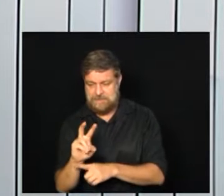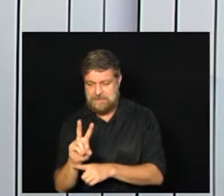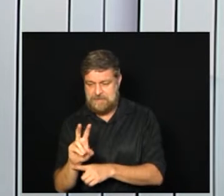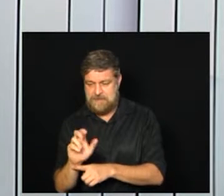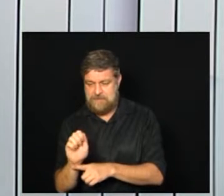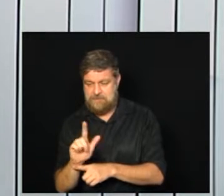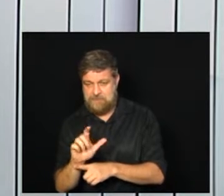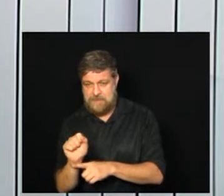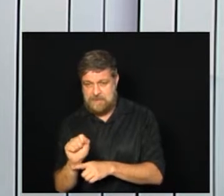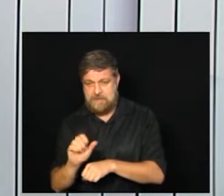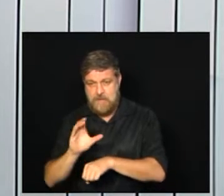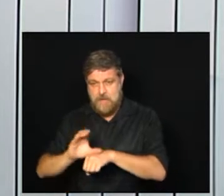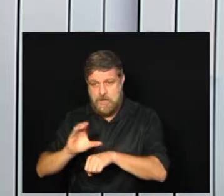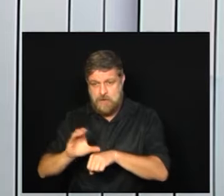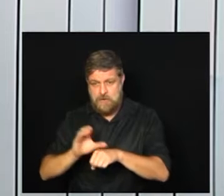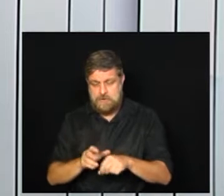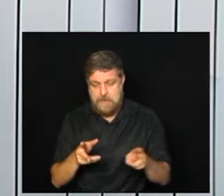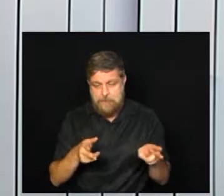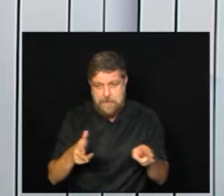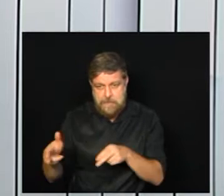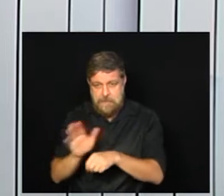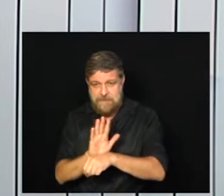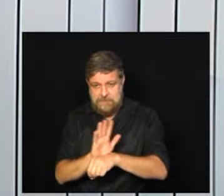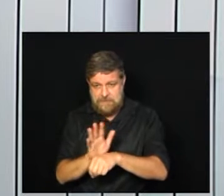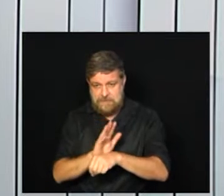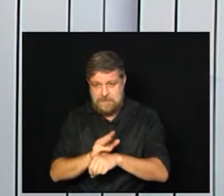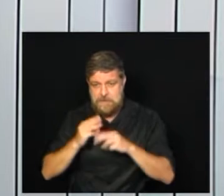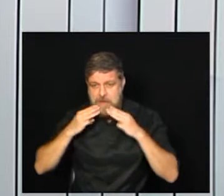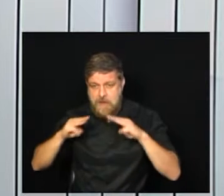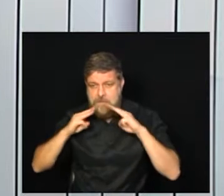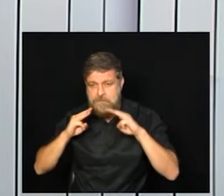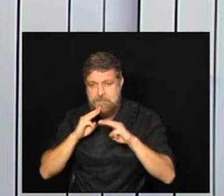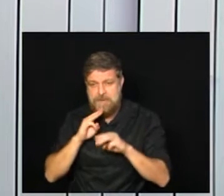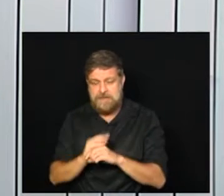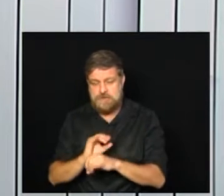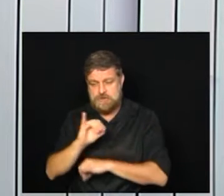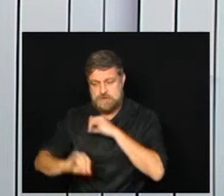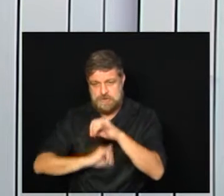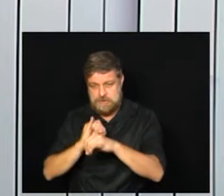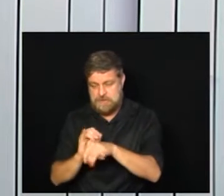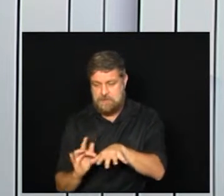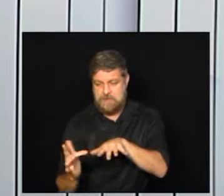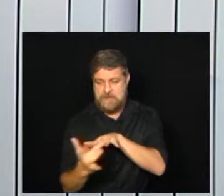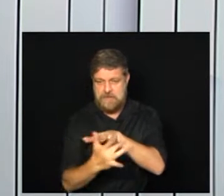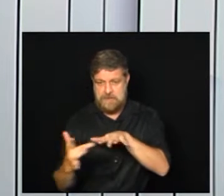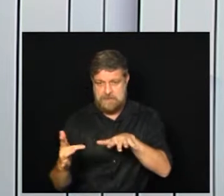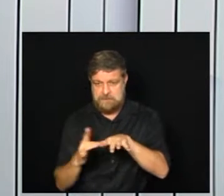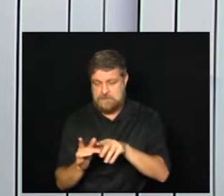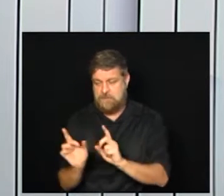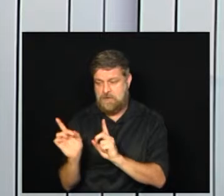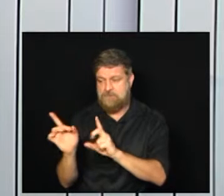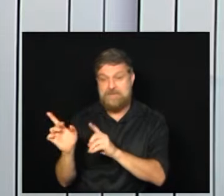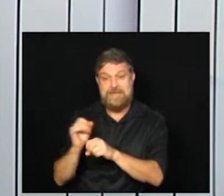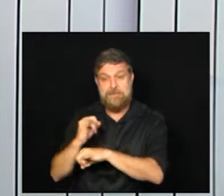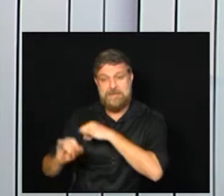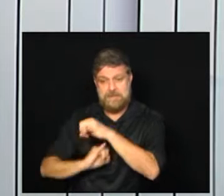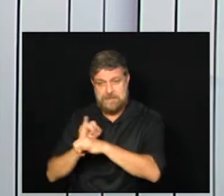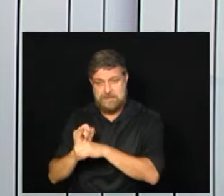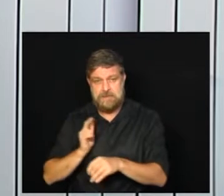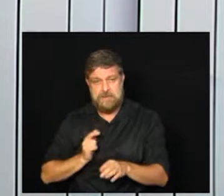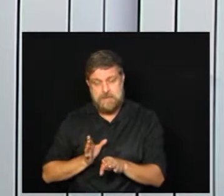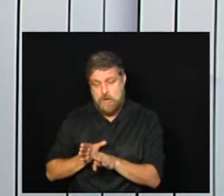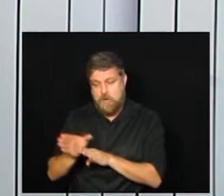de edição de vídeo, marketing digital em redes sociais e e-commerce, orientador